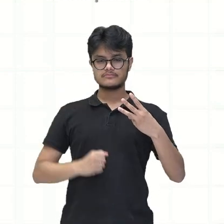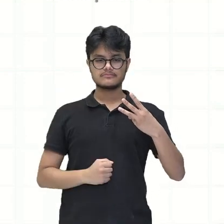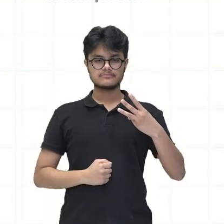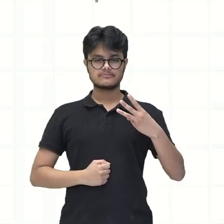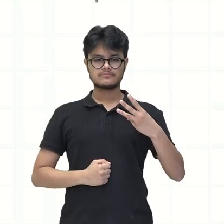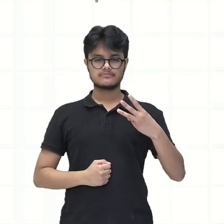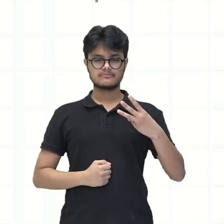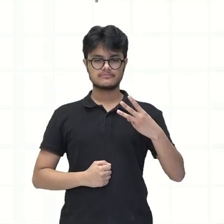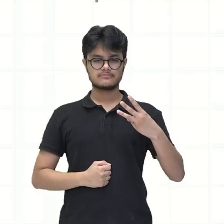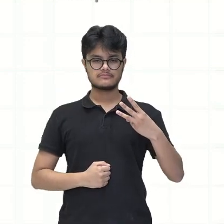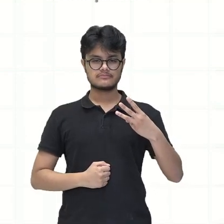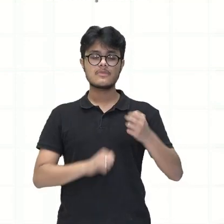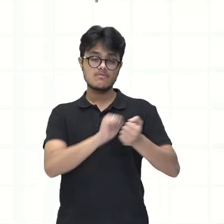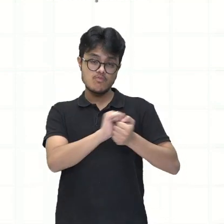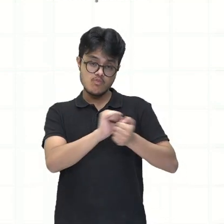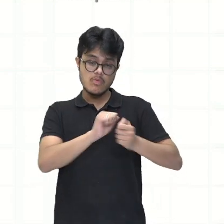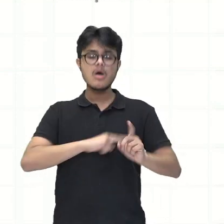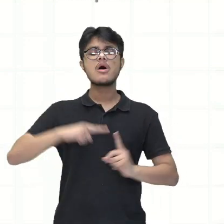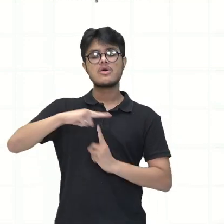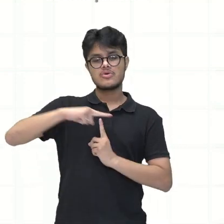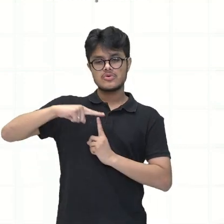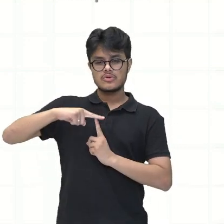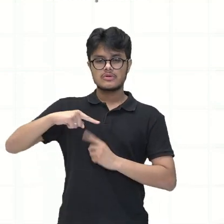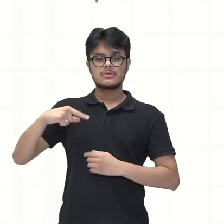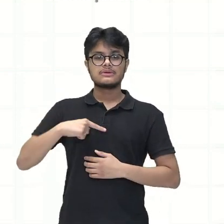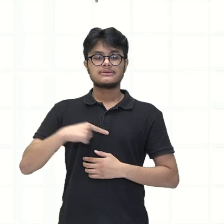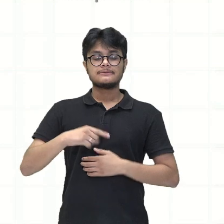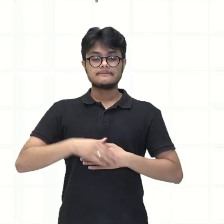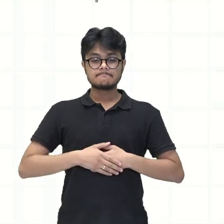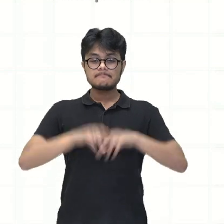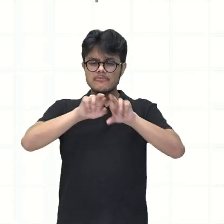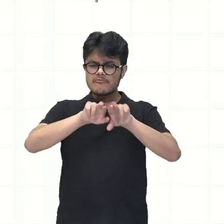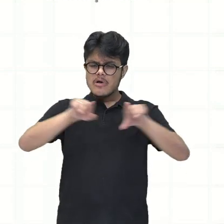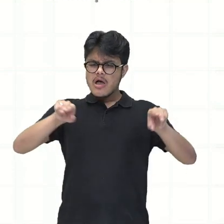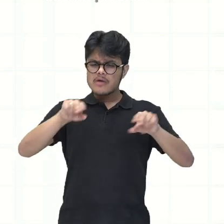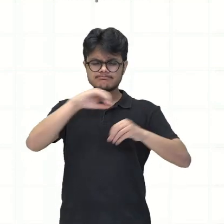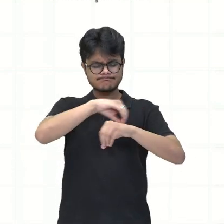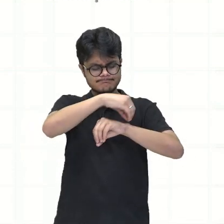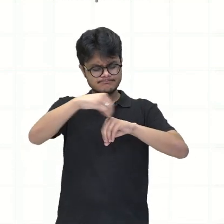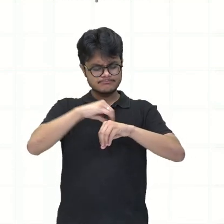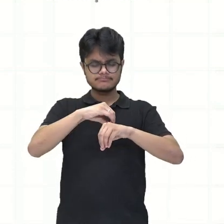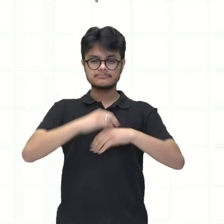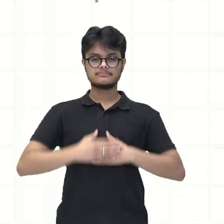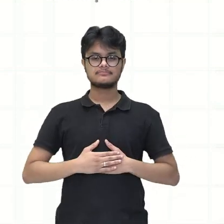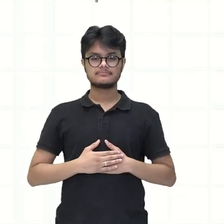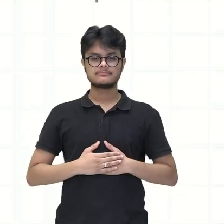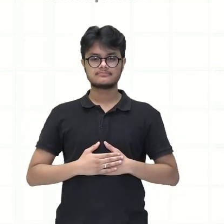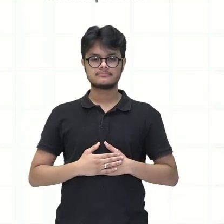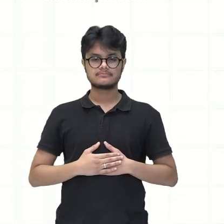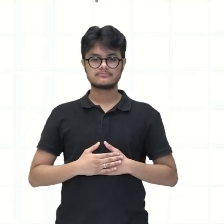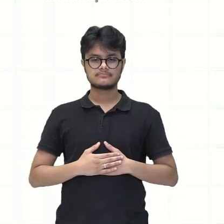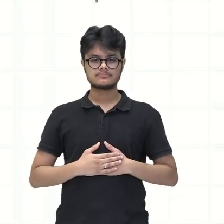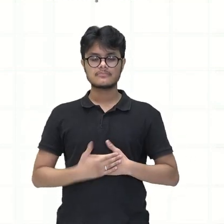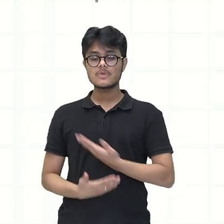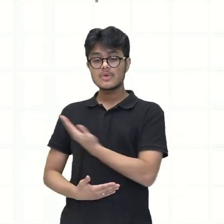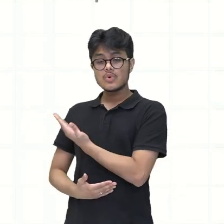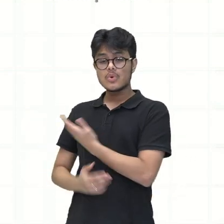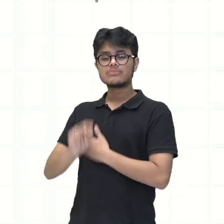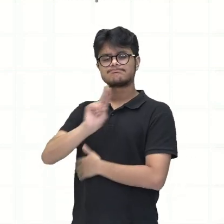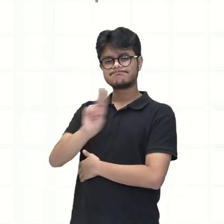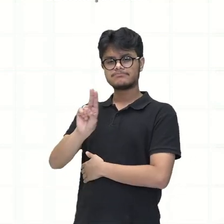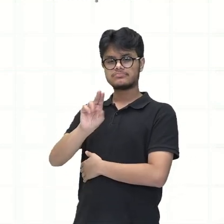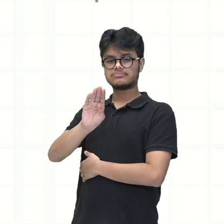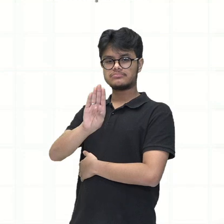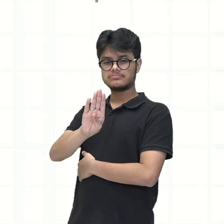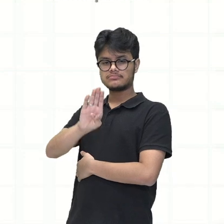A hulha, que é composta por betume, e é por isso que aqui o nome, gente, tá? Carvão betuminoso.